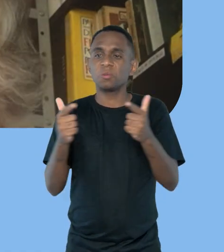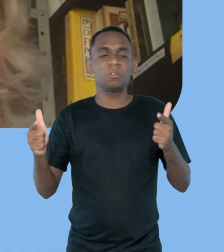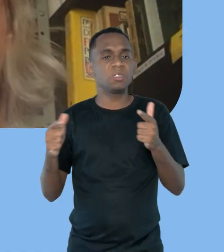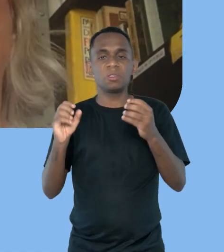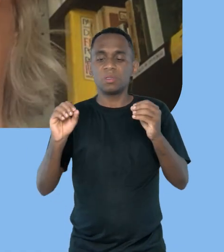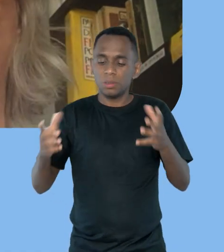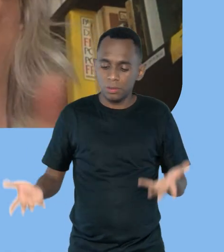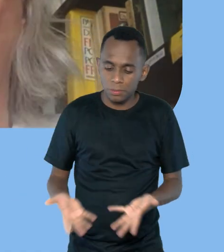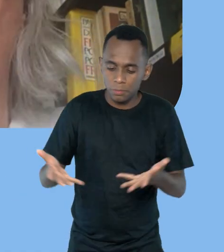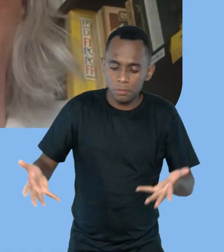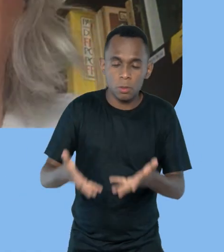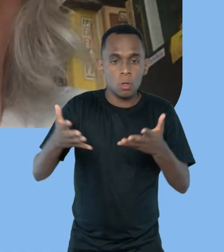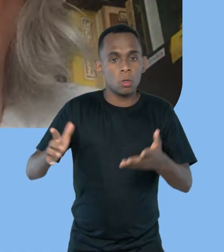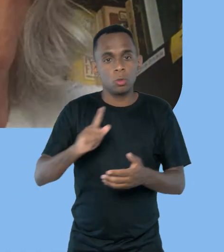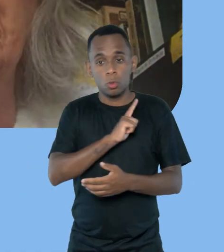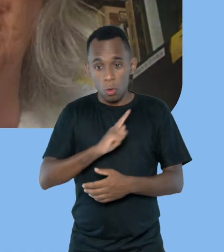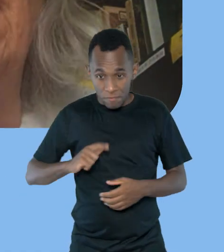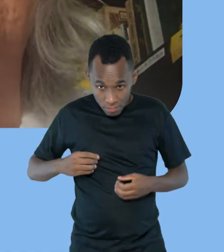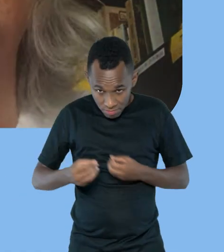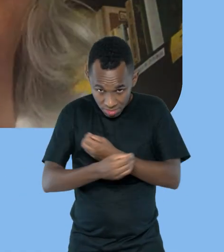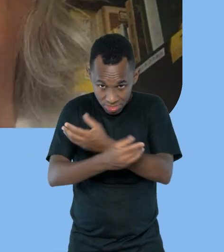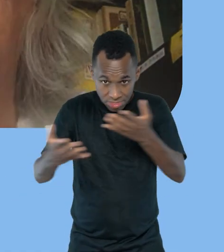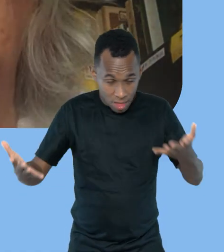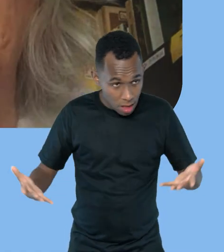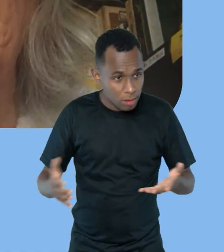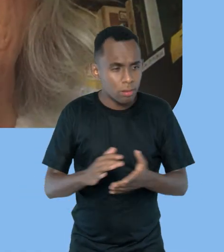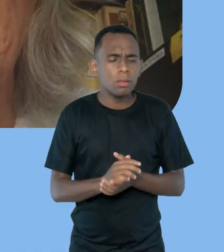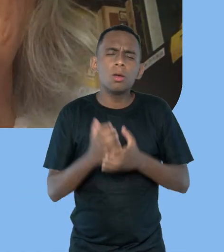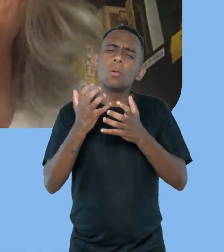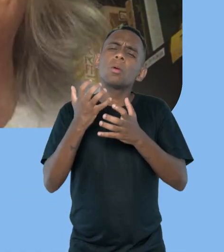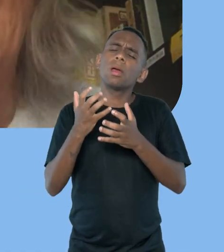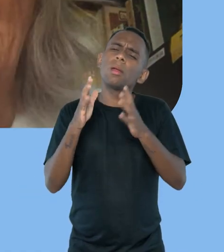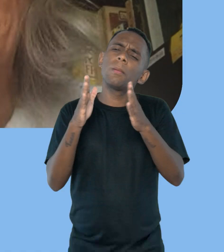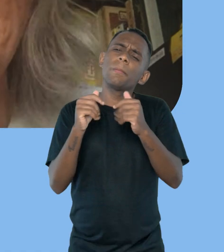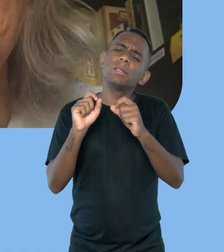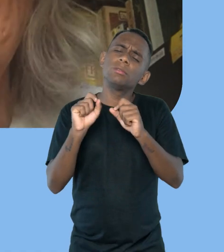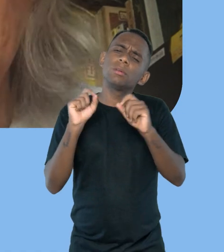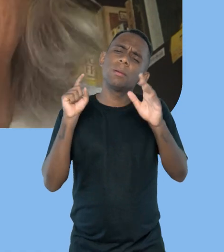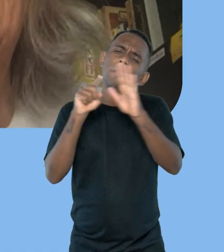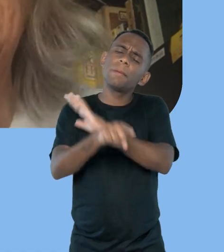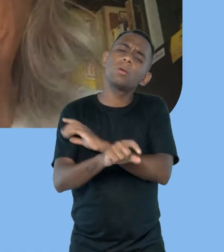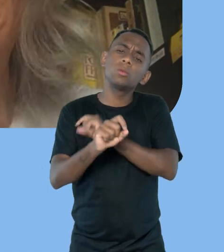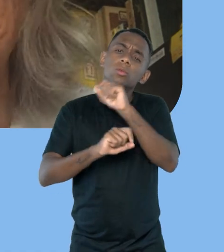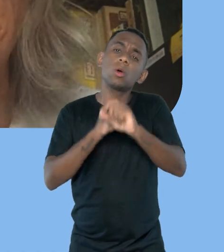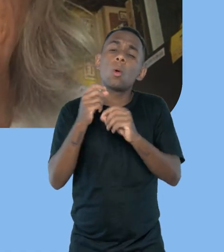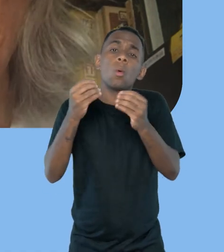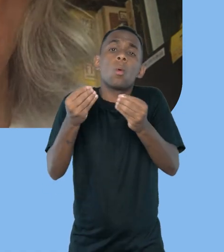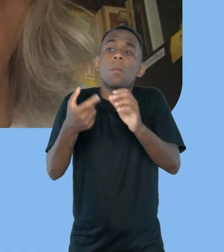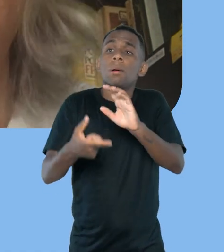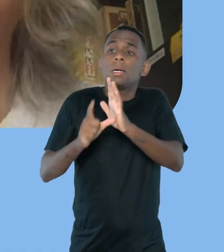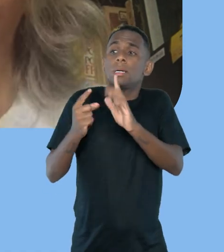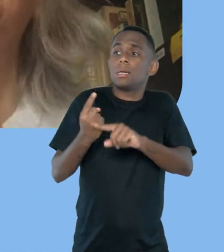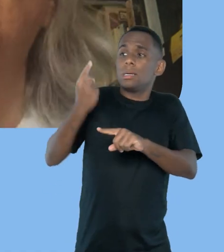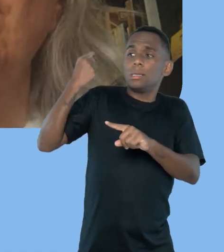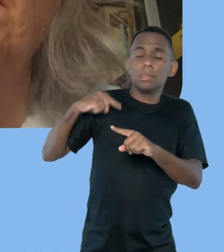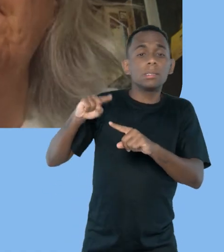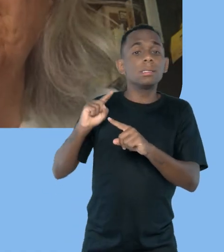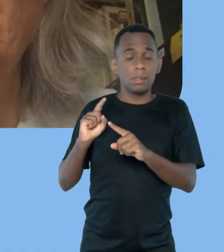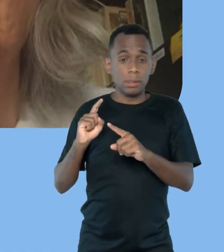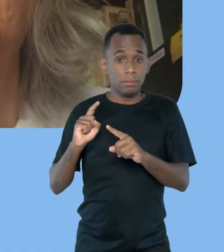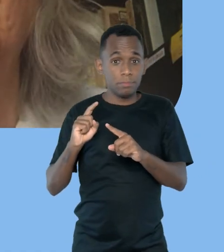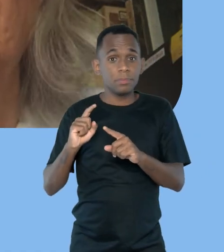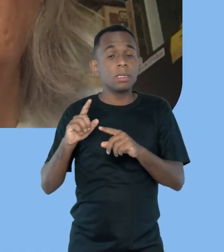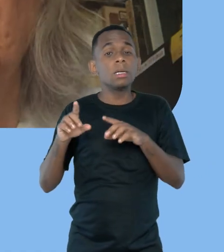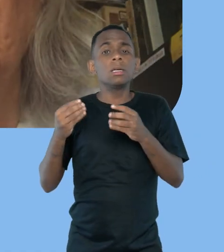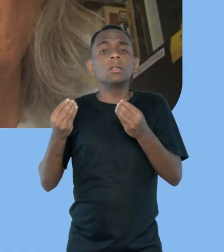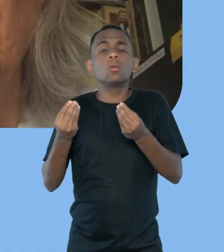programa governamental de distribuição de livros. Era muito... isso que eu quero te pedir para falar um pouco sobre como era antes de existir o programa